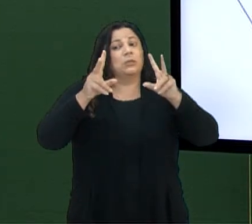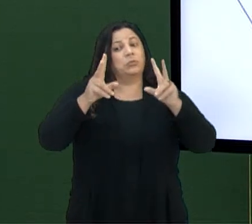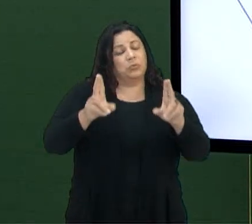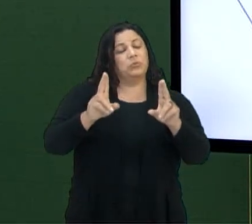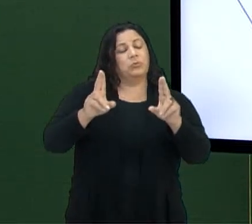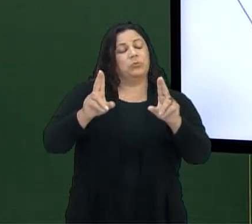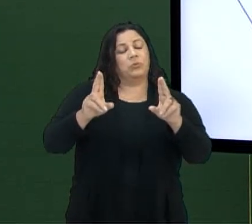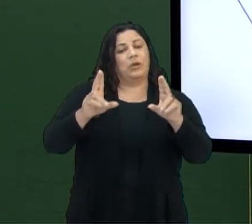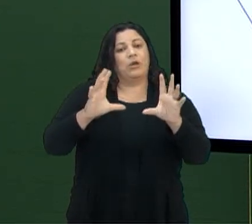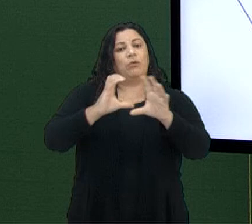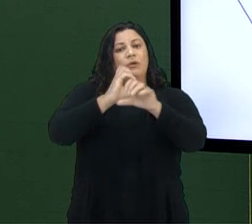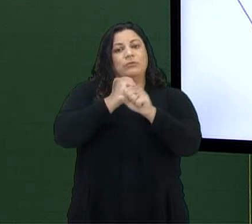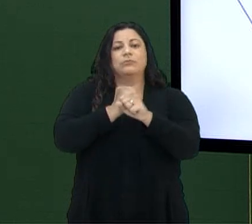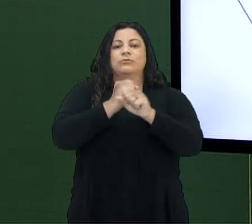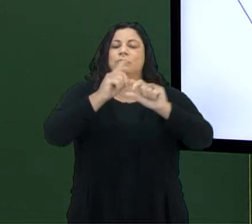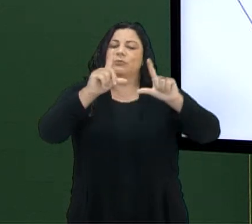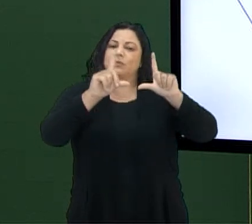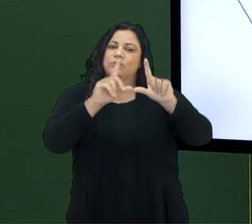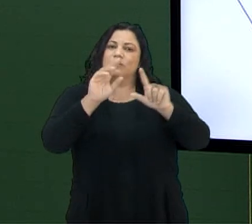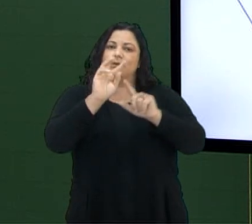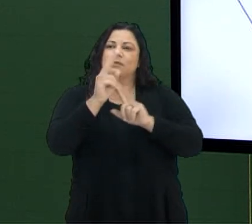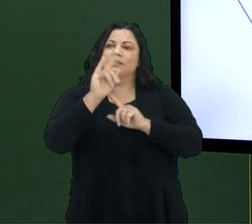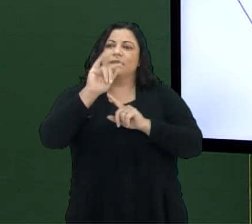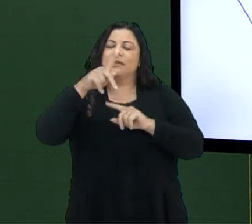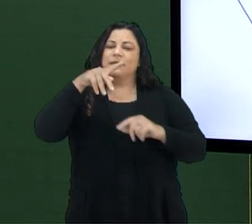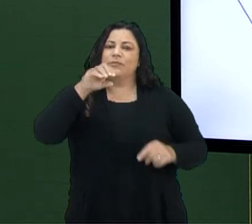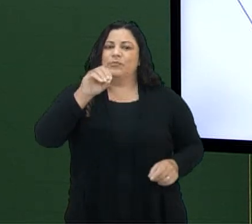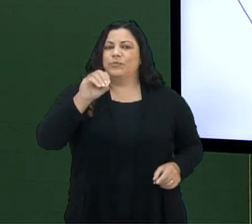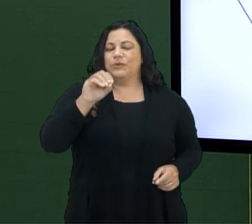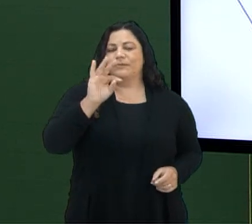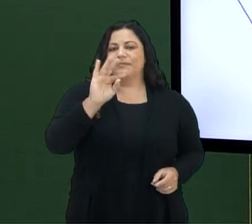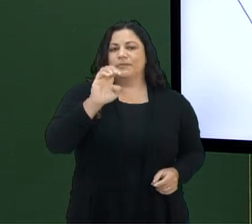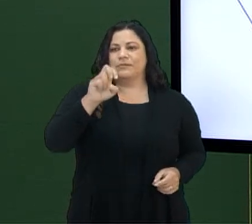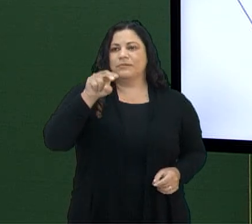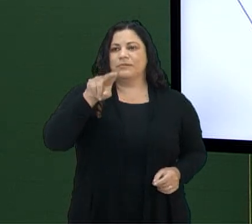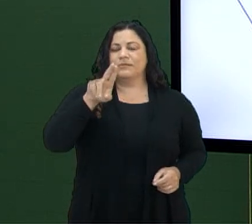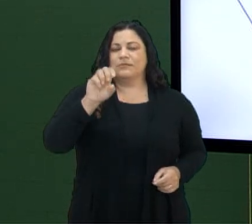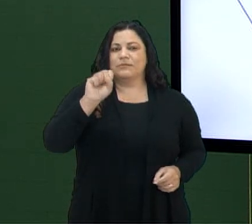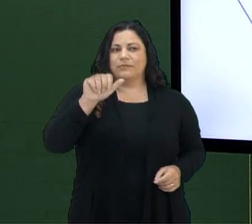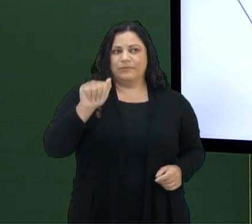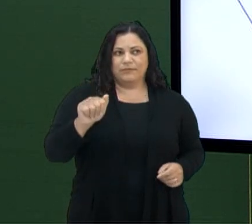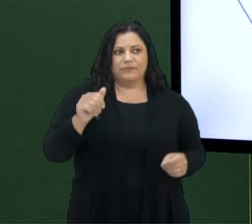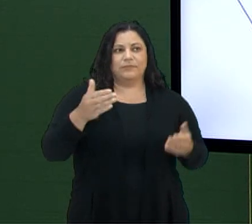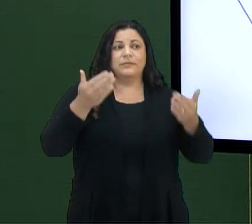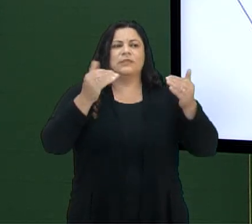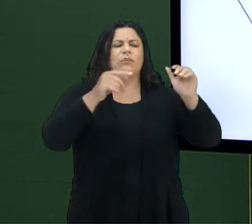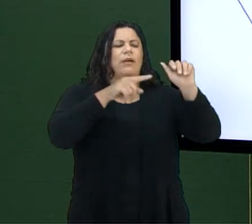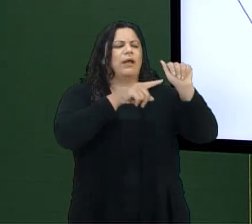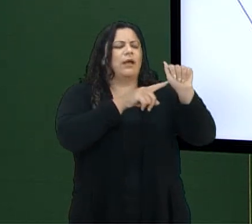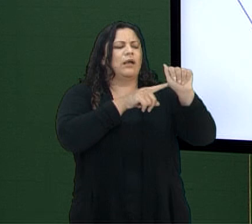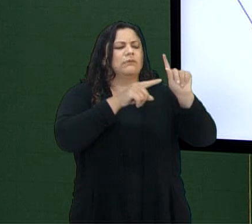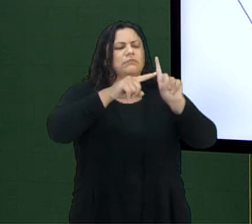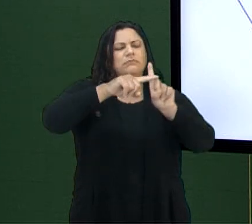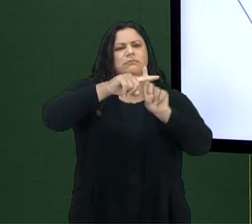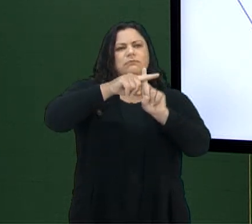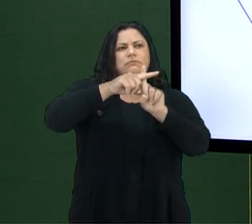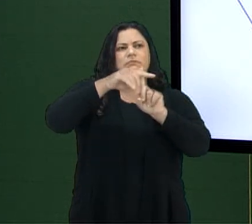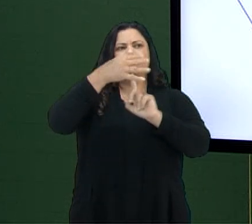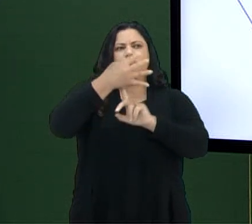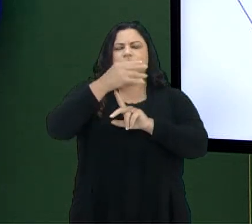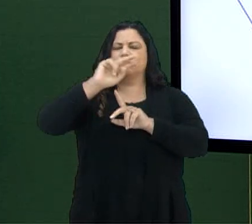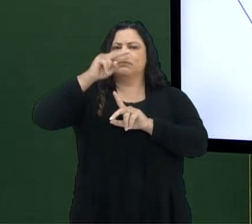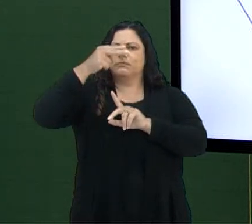quadrado, tá? Então, vamos usar aqui, ó. A ao quadrado mais 4 ao quadrado é igual